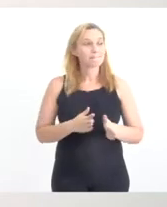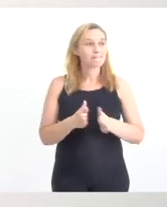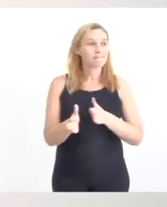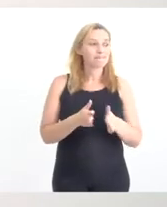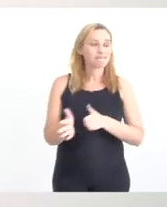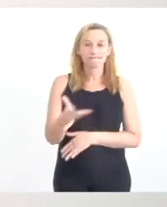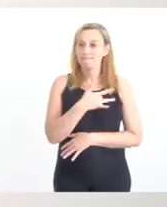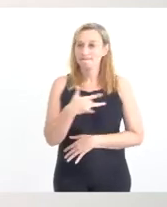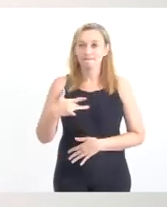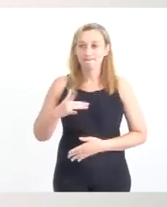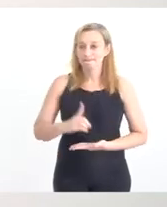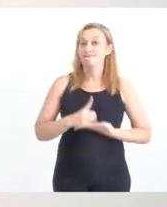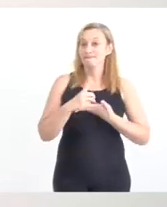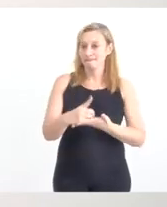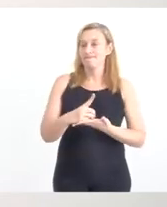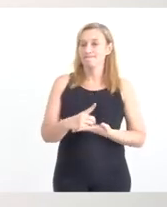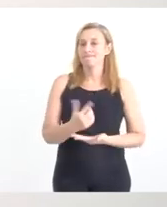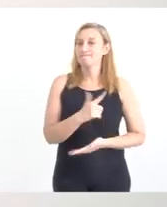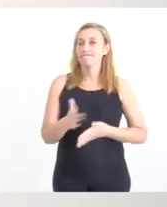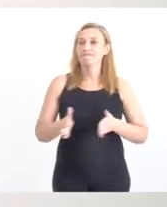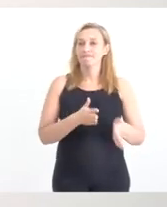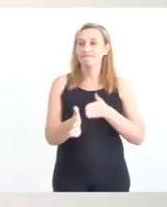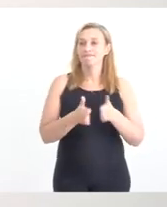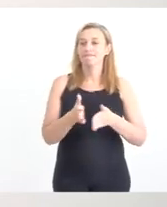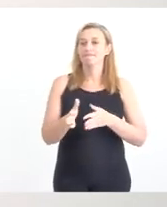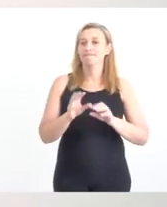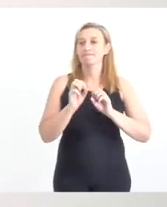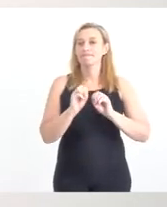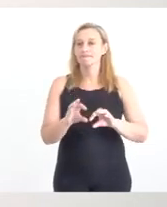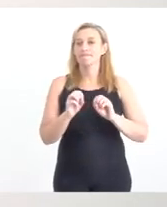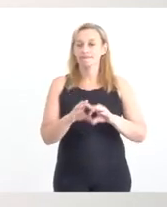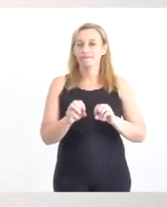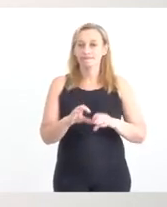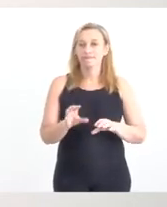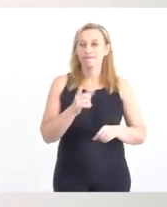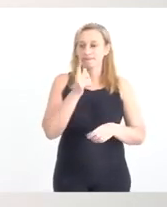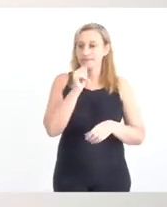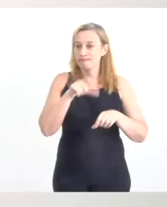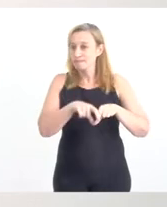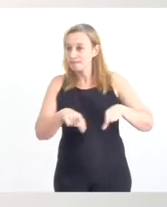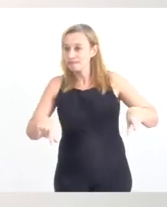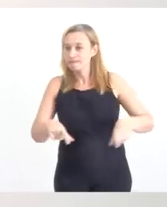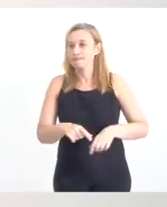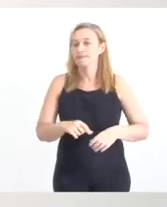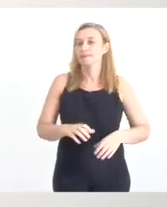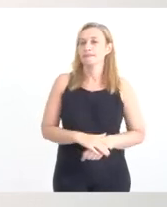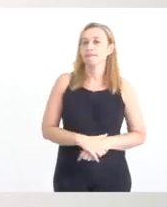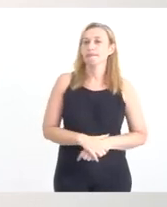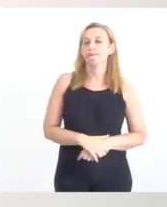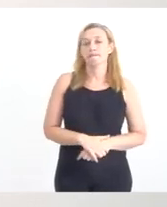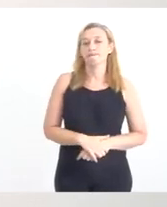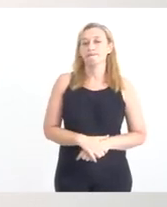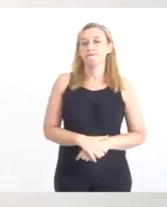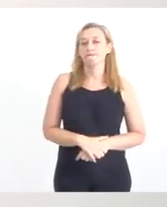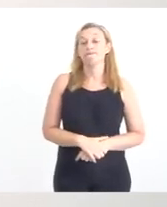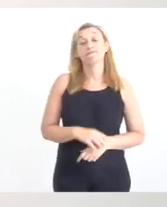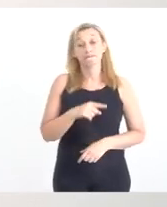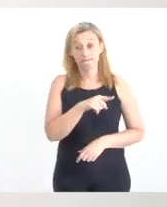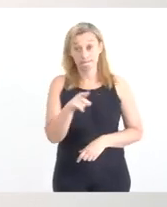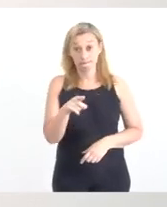acesso à saúde digna Não tem acesso à educação a saneamento básico isso mantém